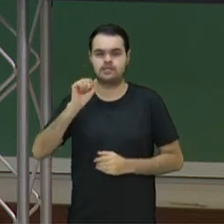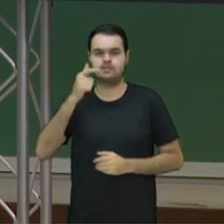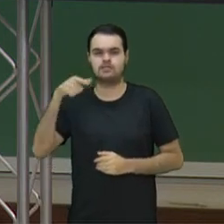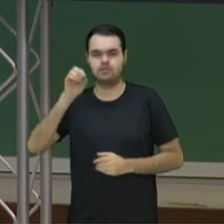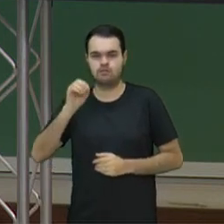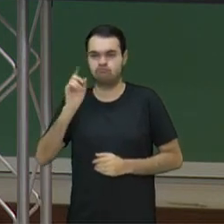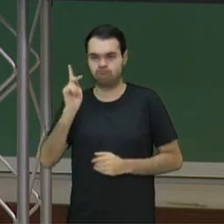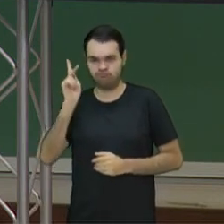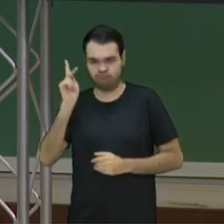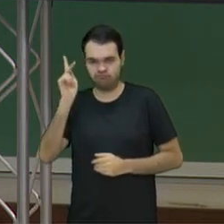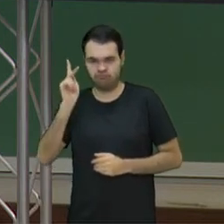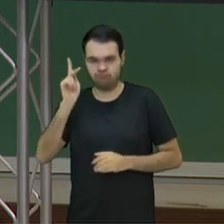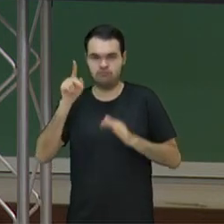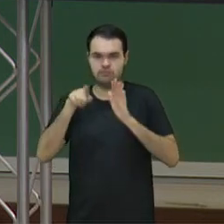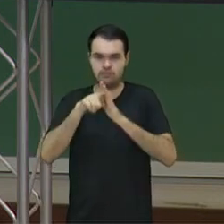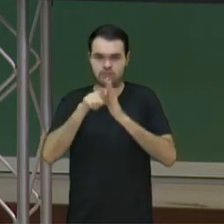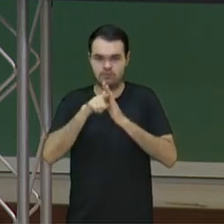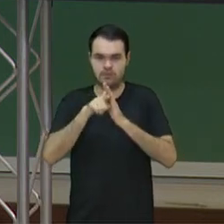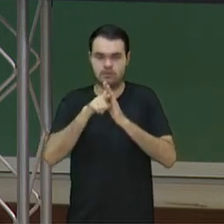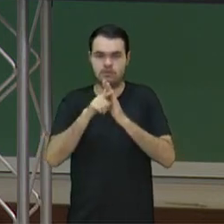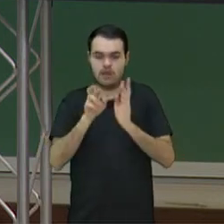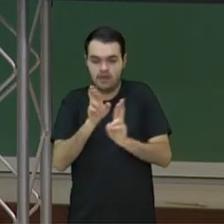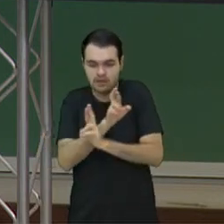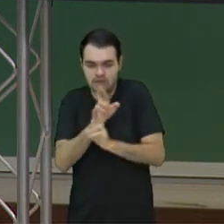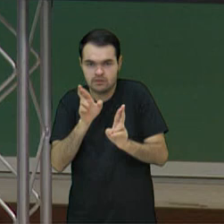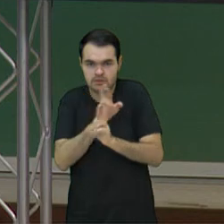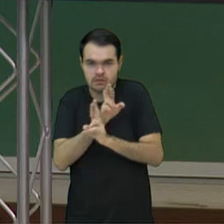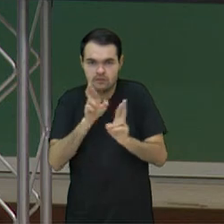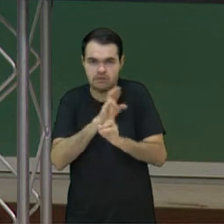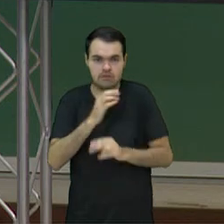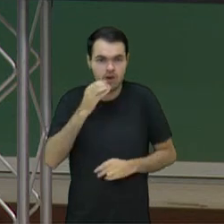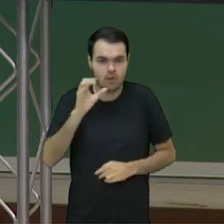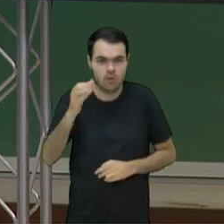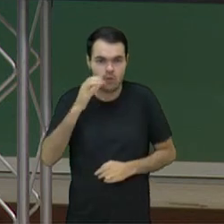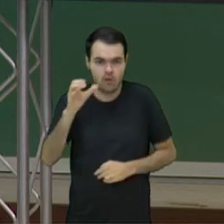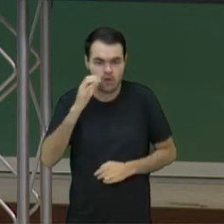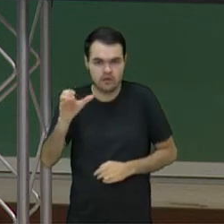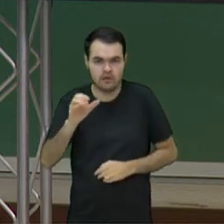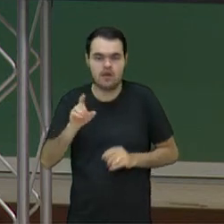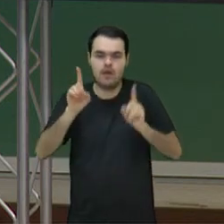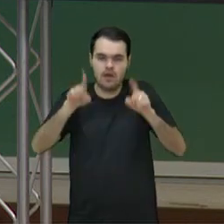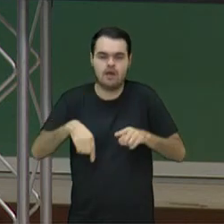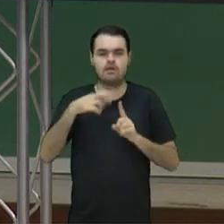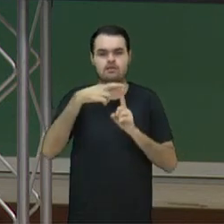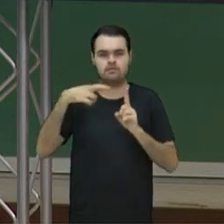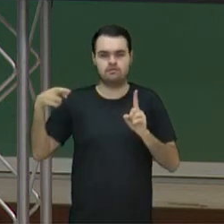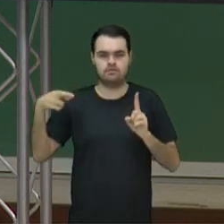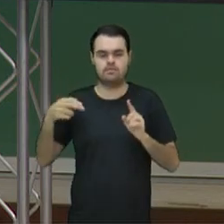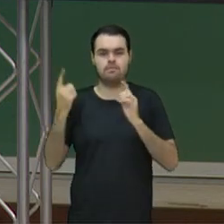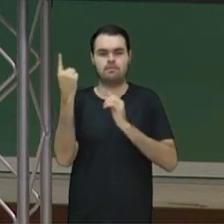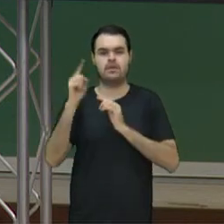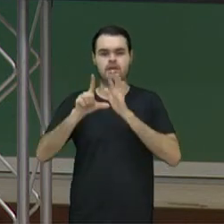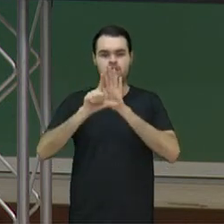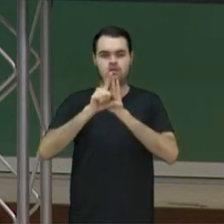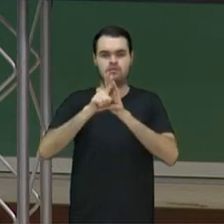elétrica é a resistência. Essa é a primeira lei de Ohm.